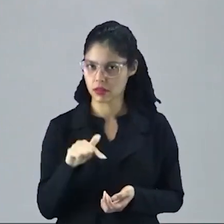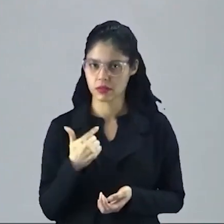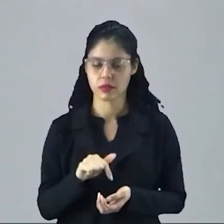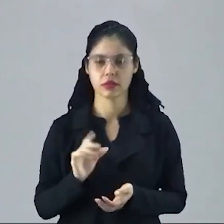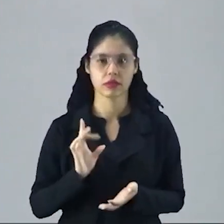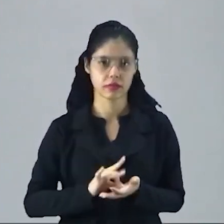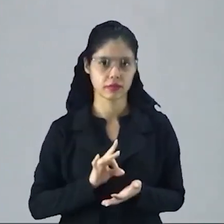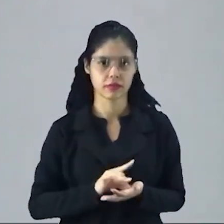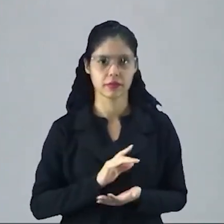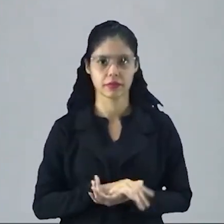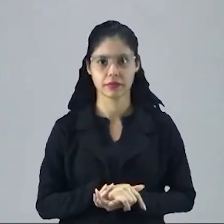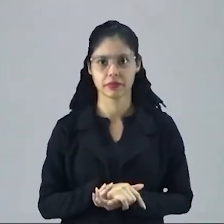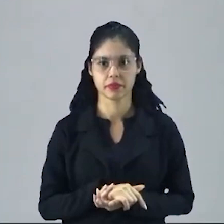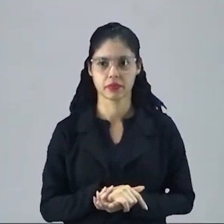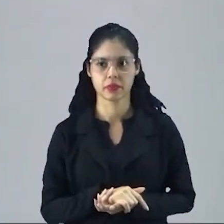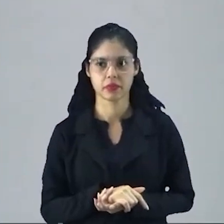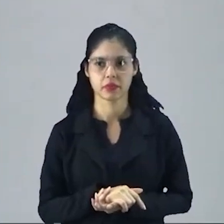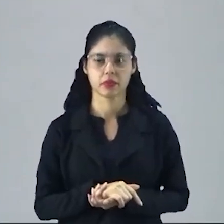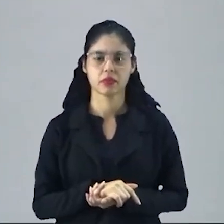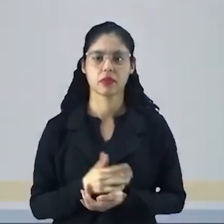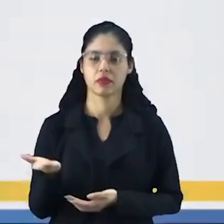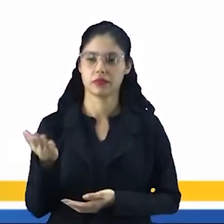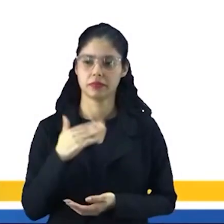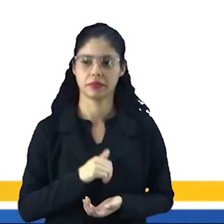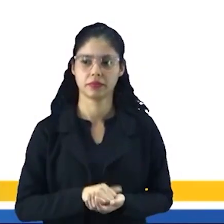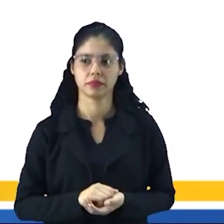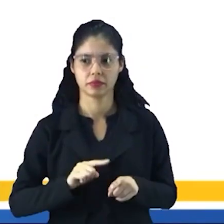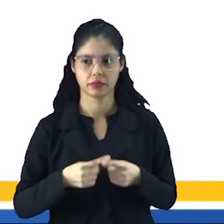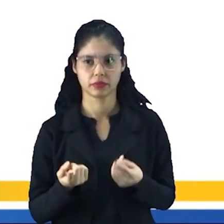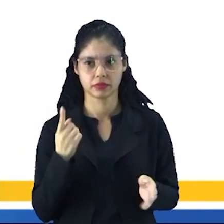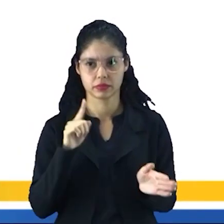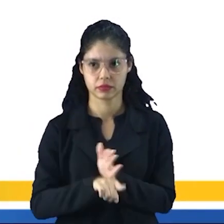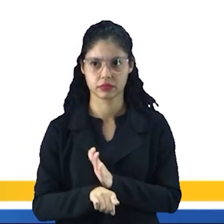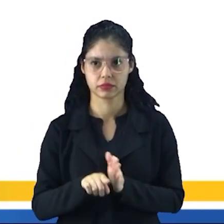na realidade, tá? Então vamos lá, mais uma